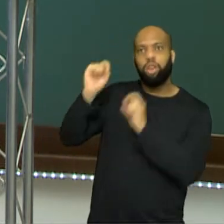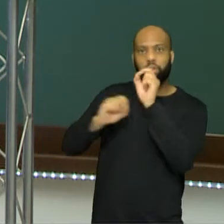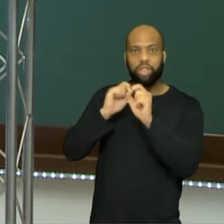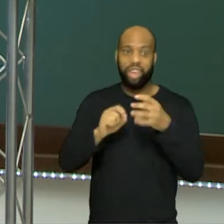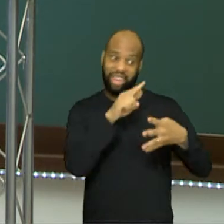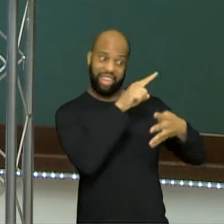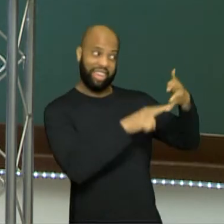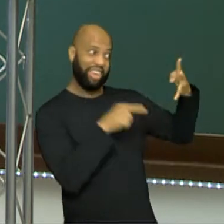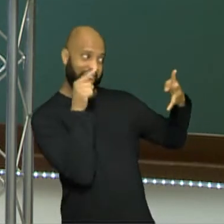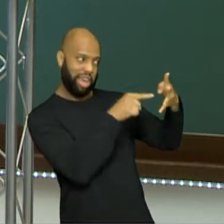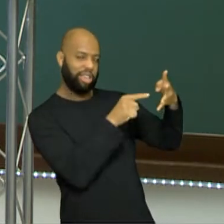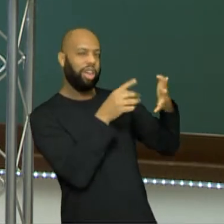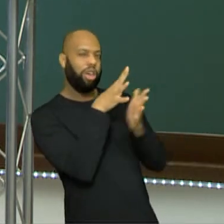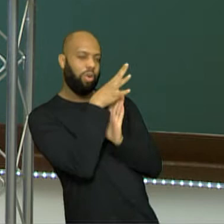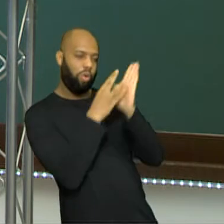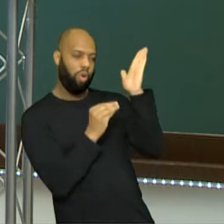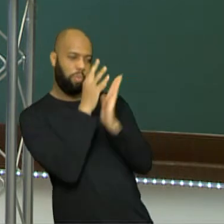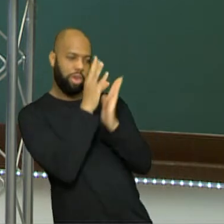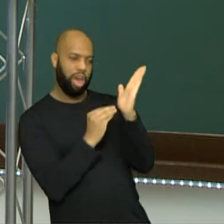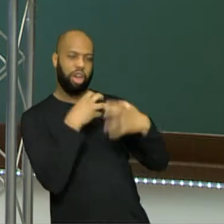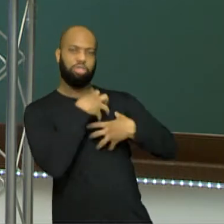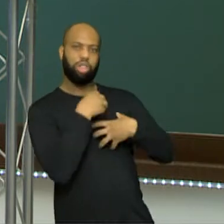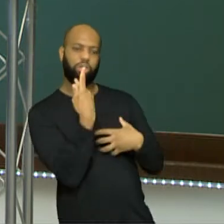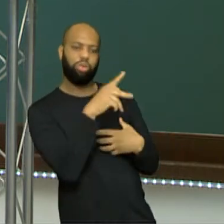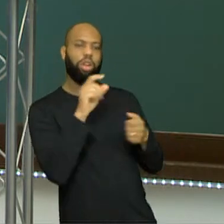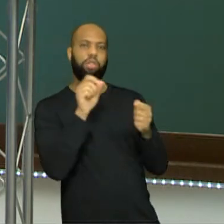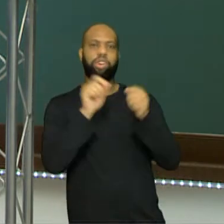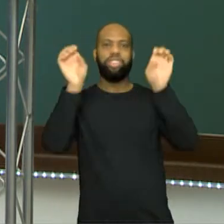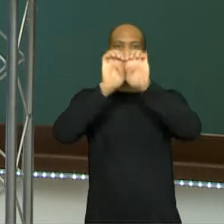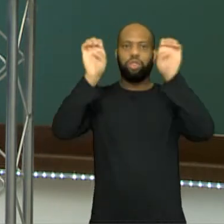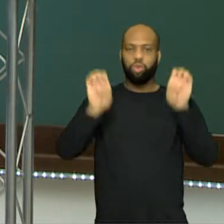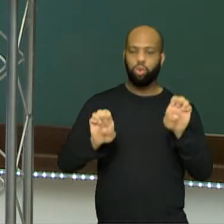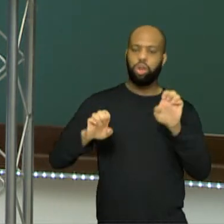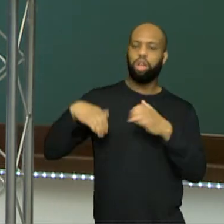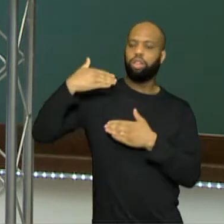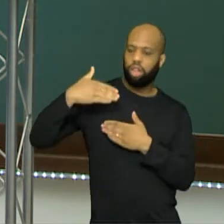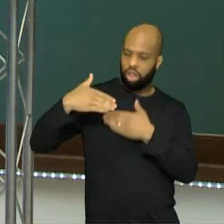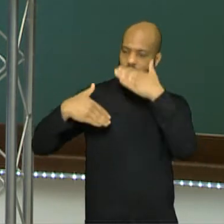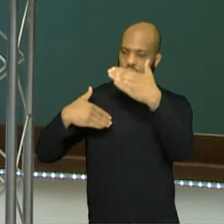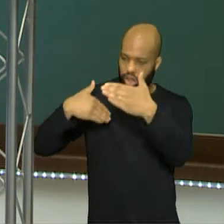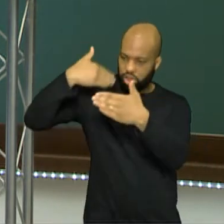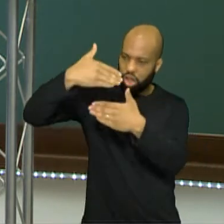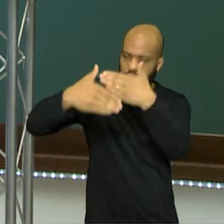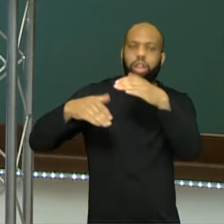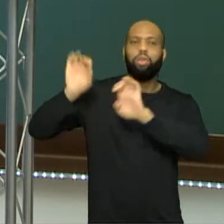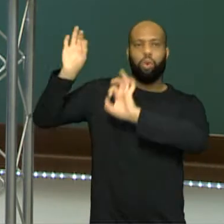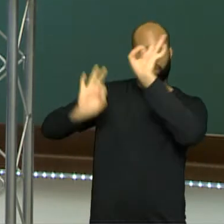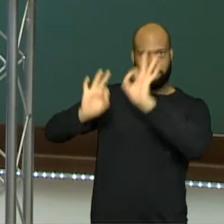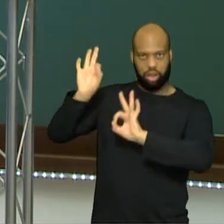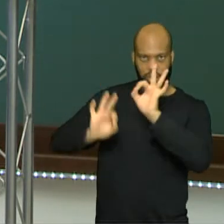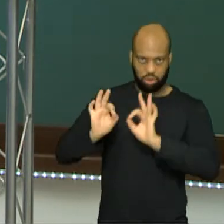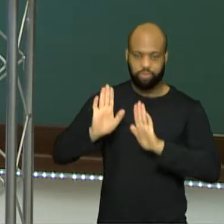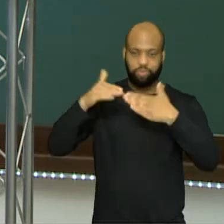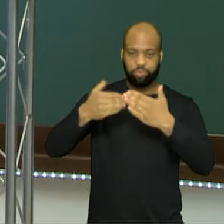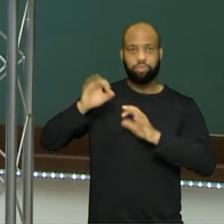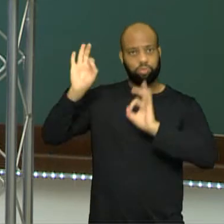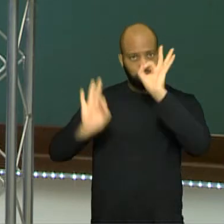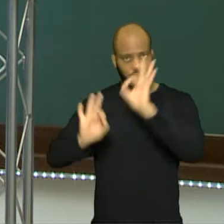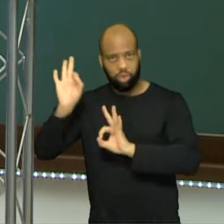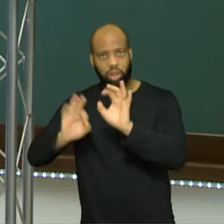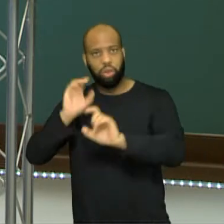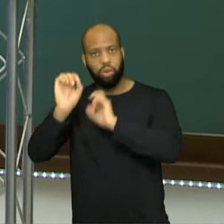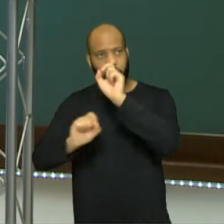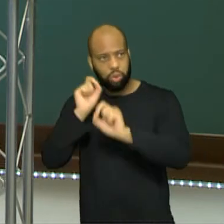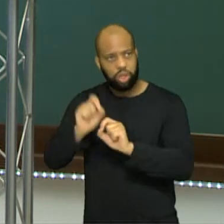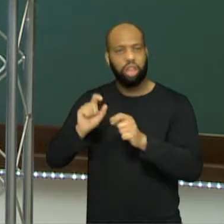tigres asiáticos majoritários de fazer uma estrutura gradativa de organização. Essa organização foi